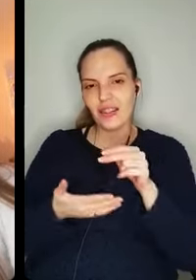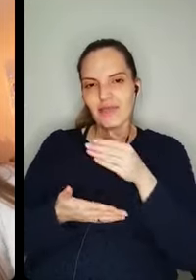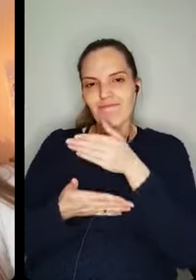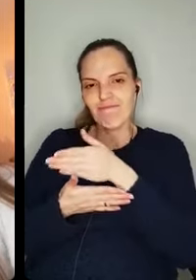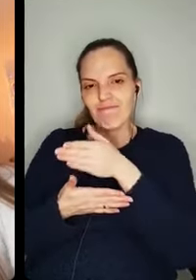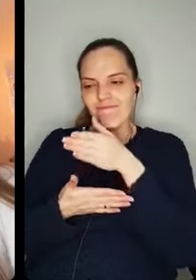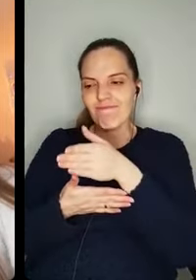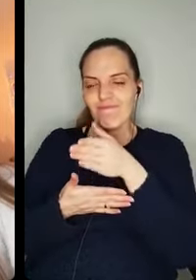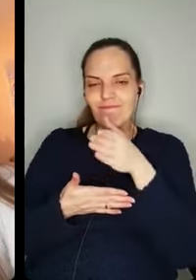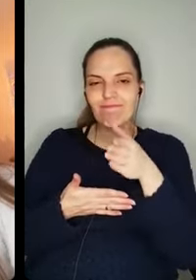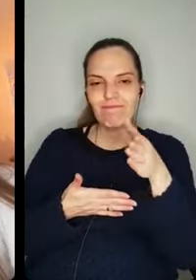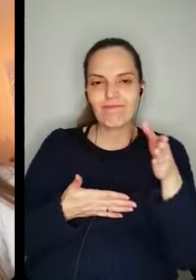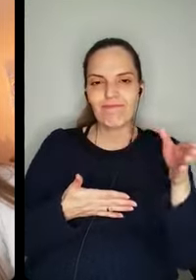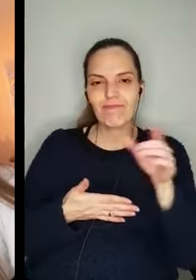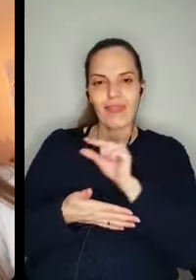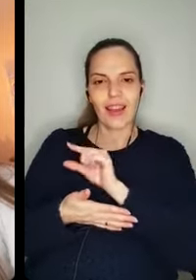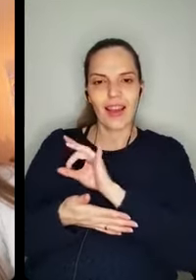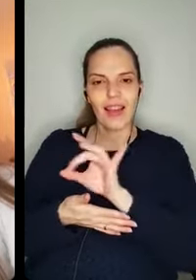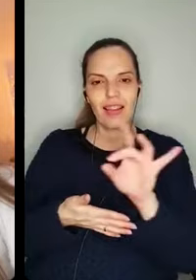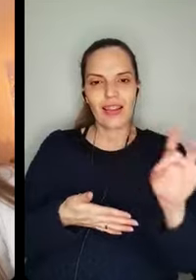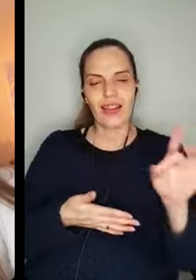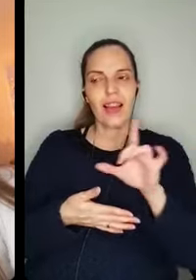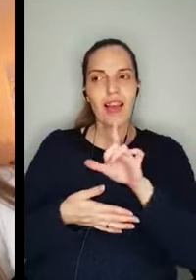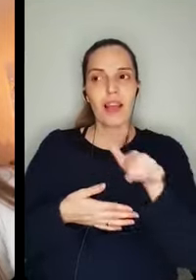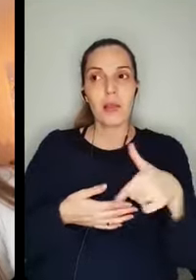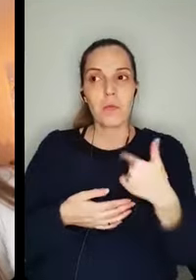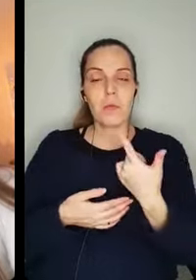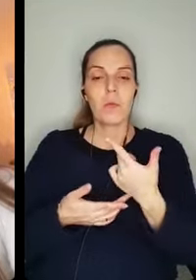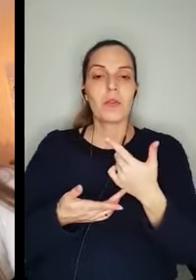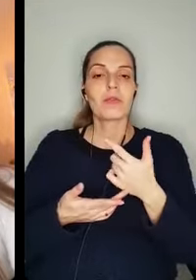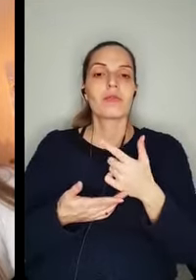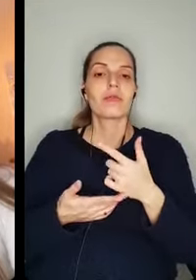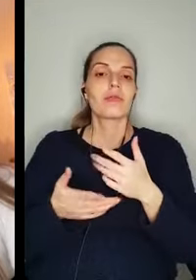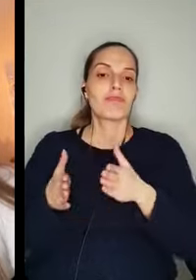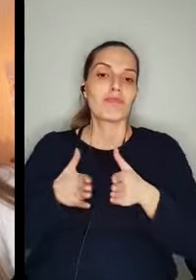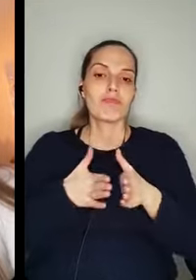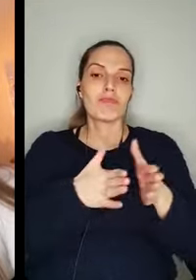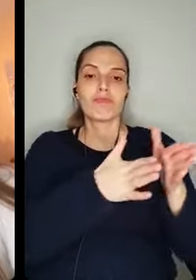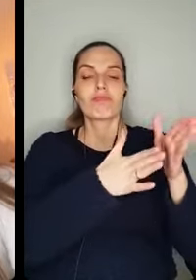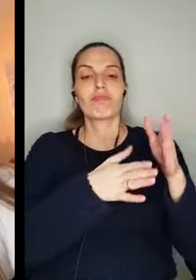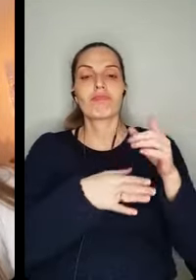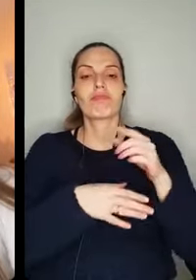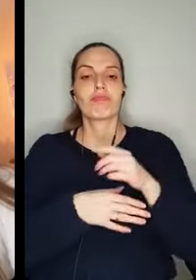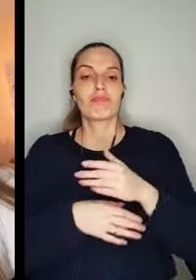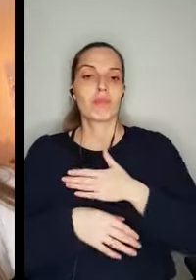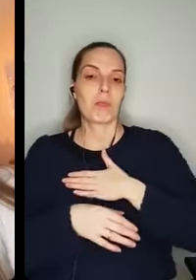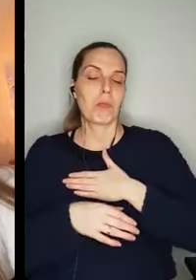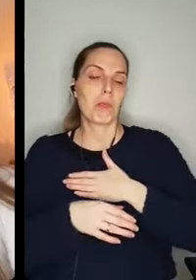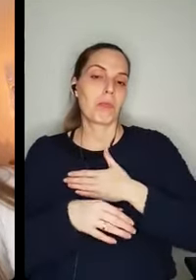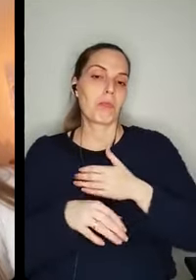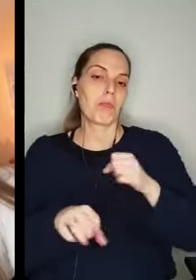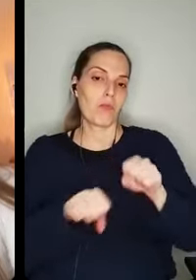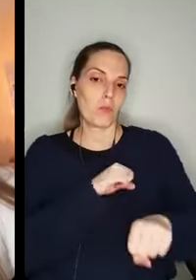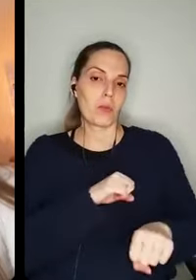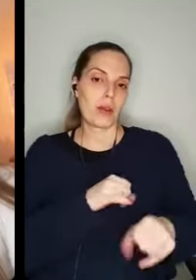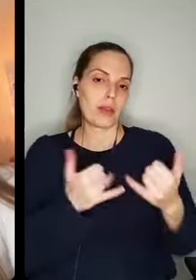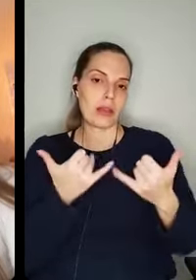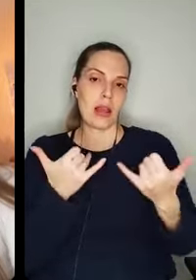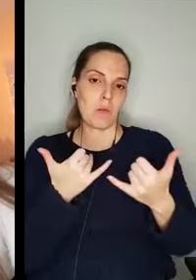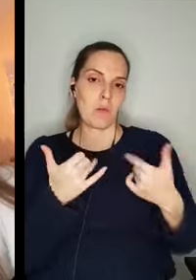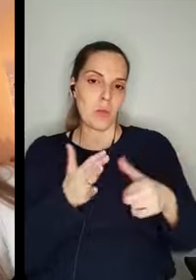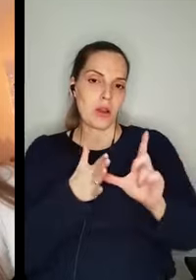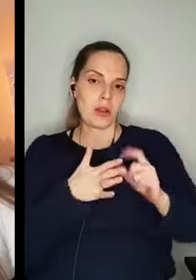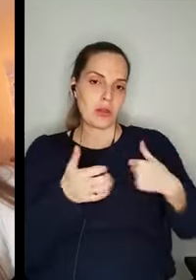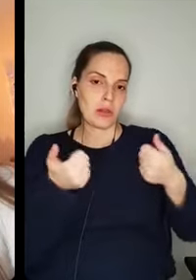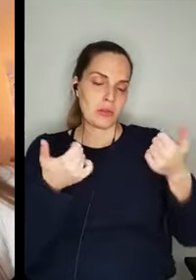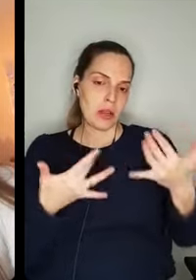onde tu vai direcionar mais o teu curso depois e a tua formação, né? Como eu dei o exemplo antes, eu não pensava em atuar na clínica